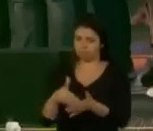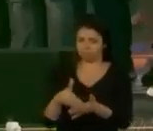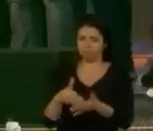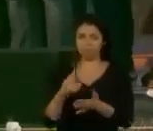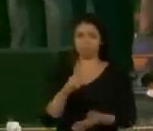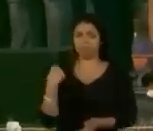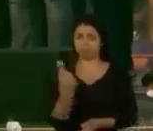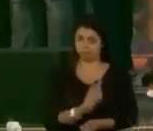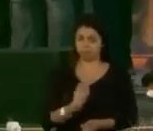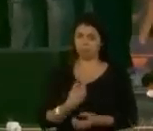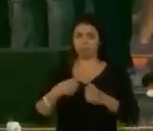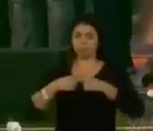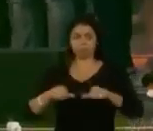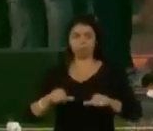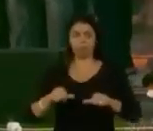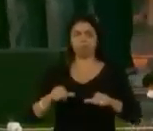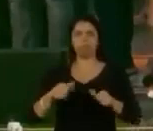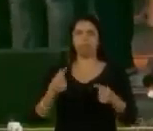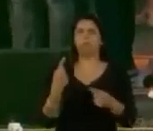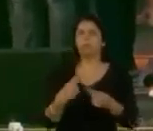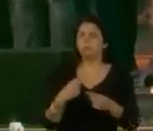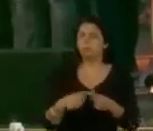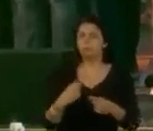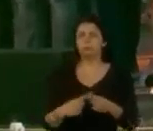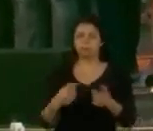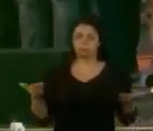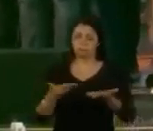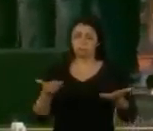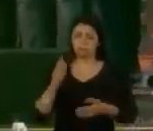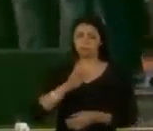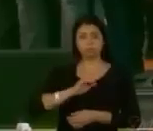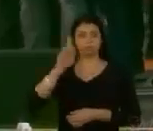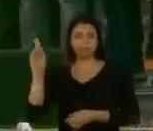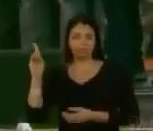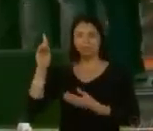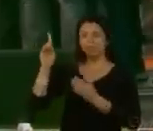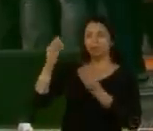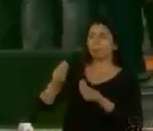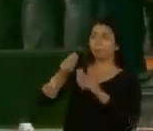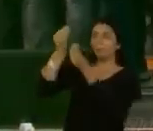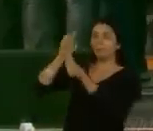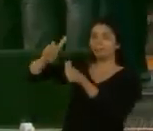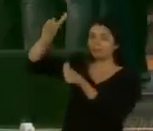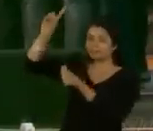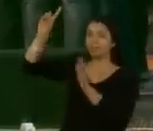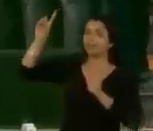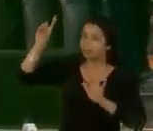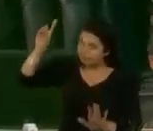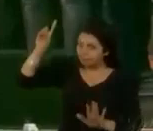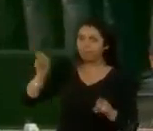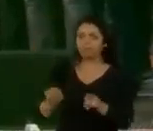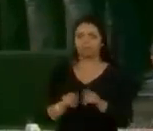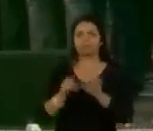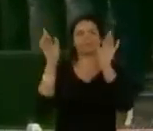Estamos todos aqui, porque hoje é um dia, mais um dia dedicado a Ele, mas é um dia